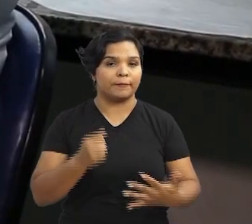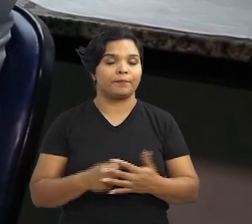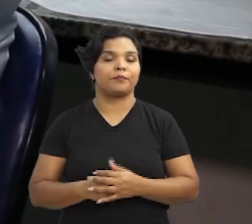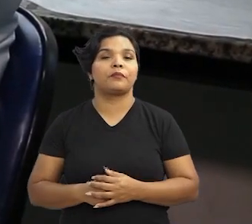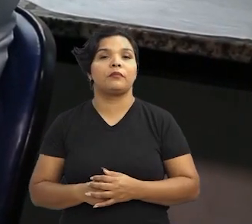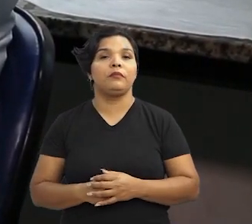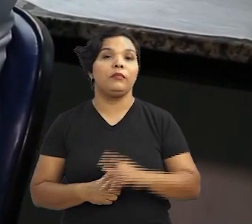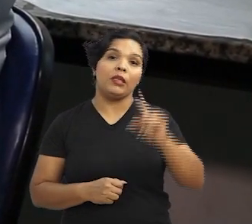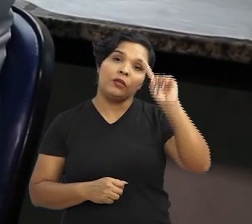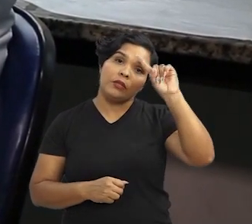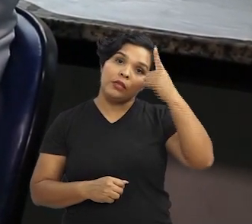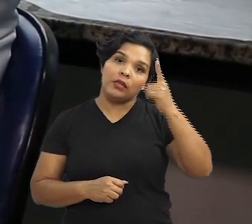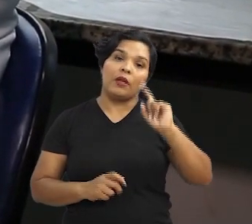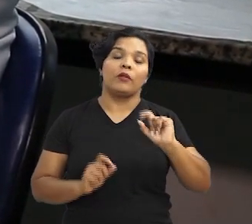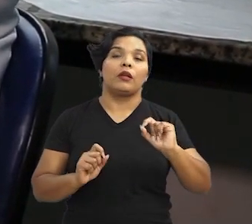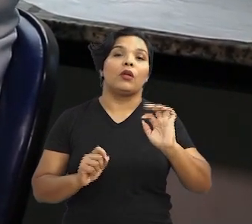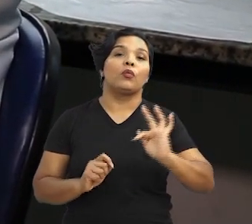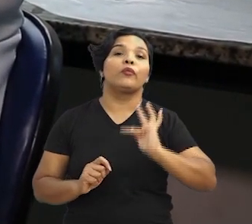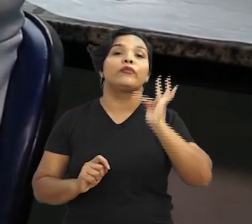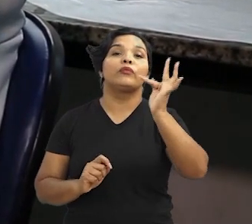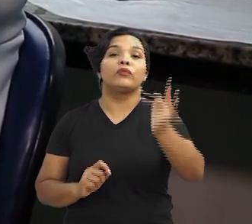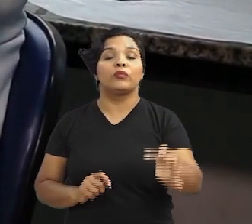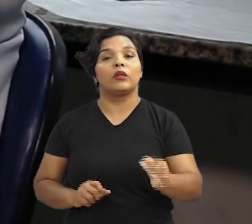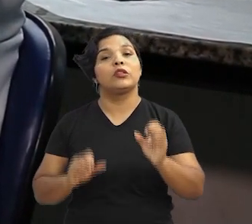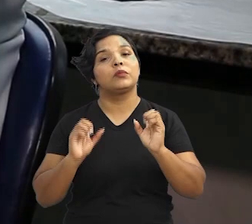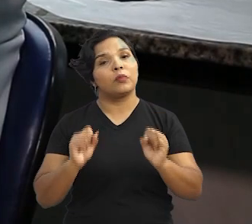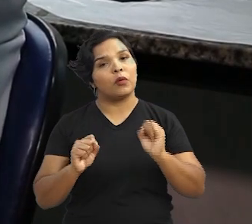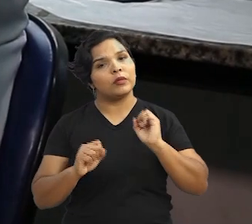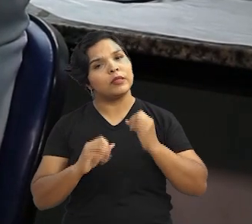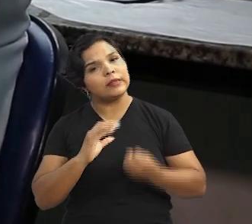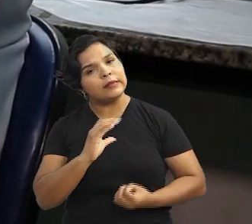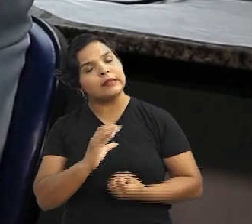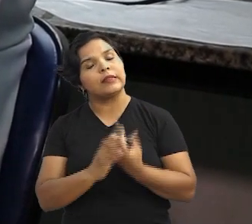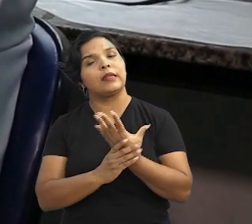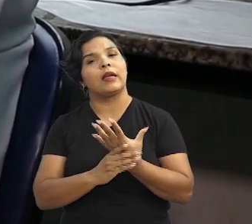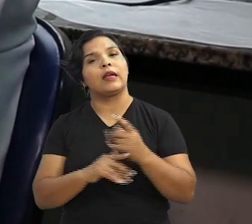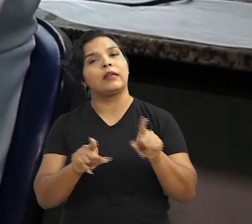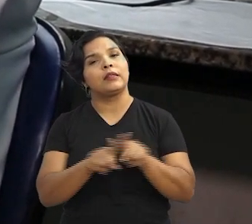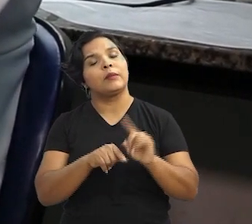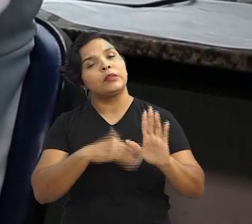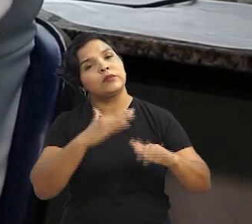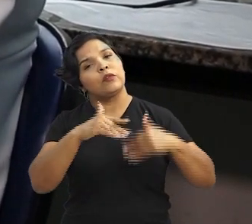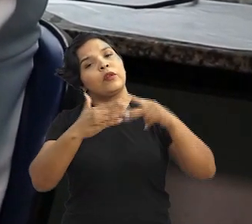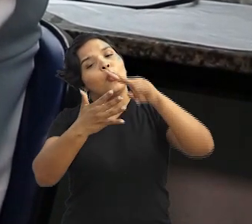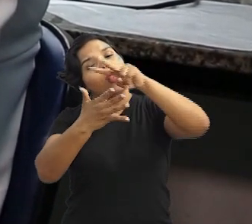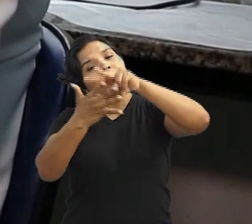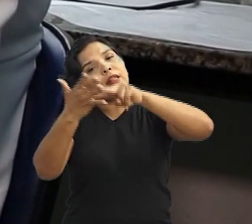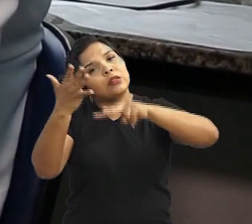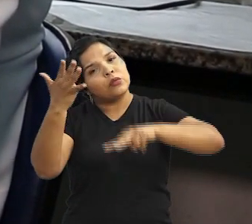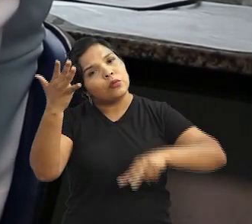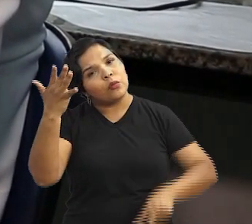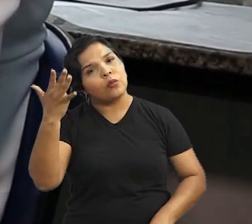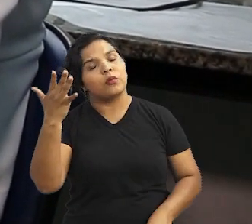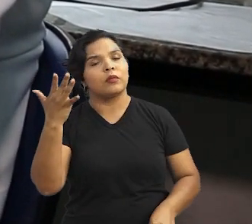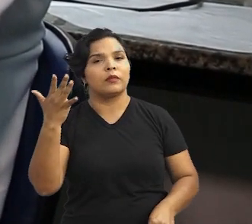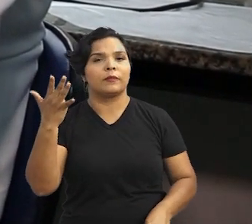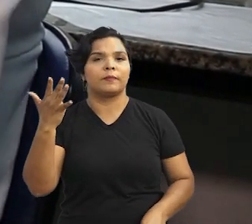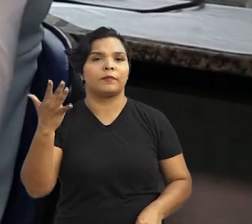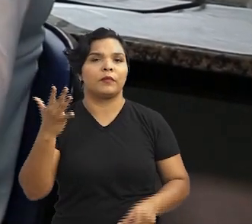A nossa ideia é que no futuro a gente possa desenvolver um